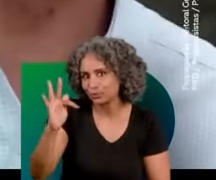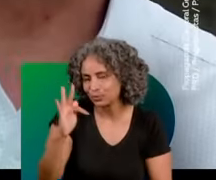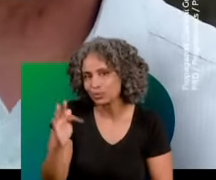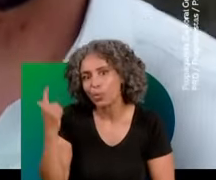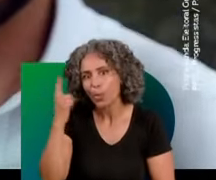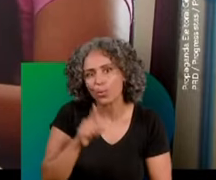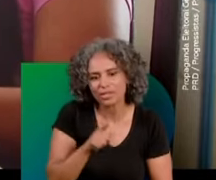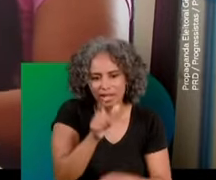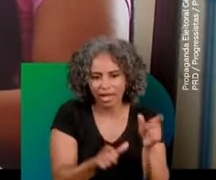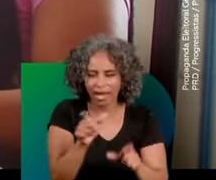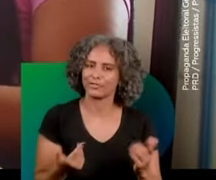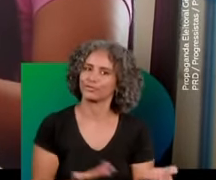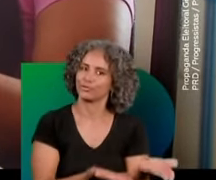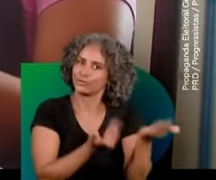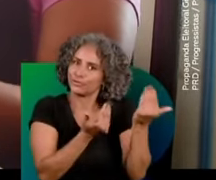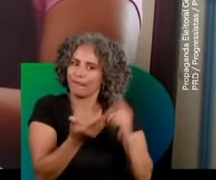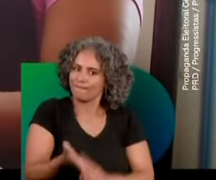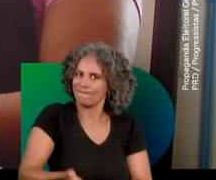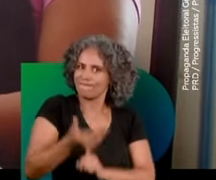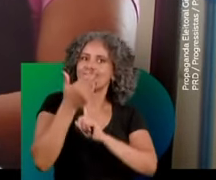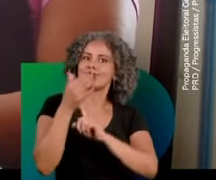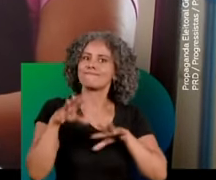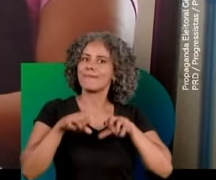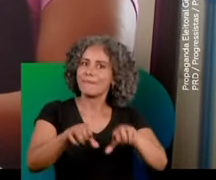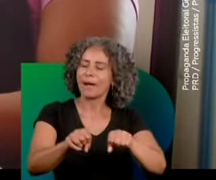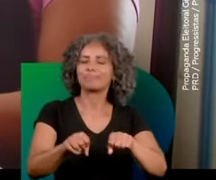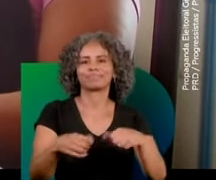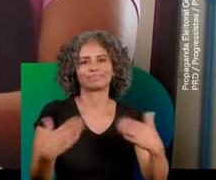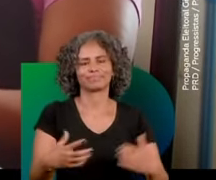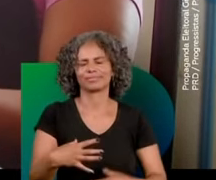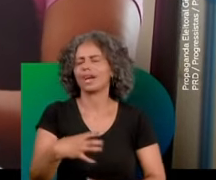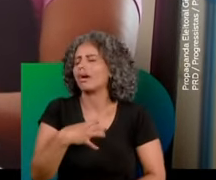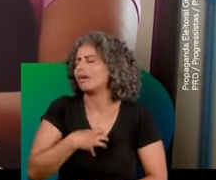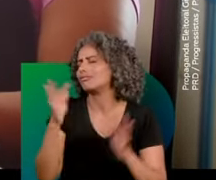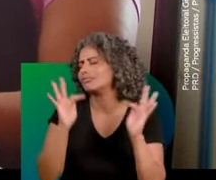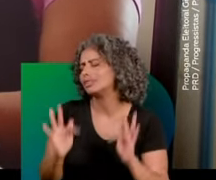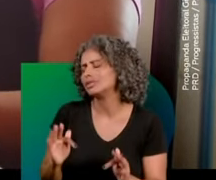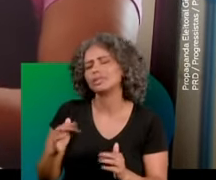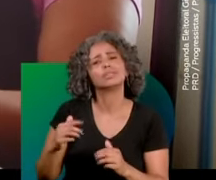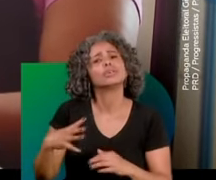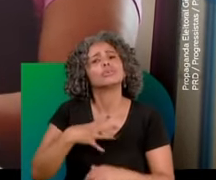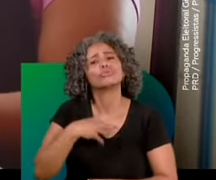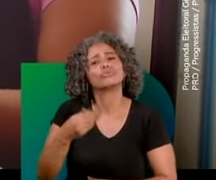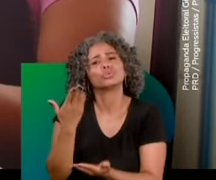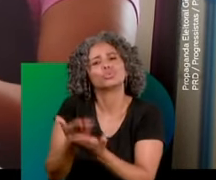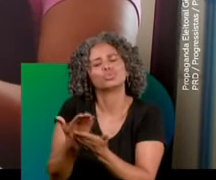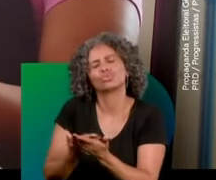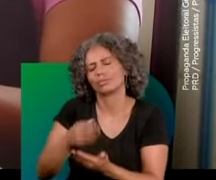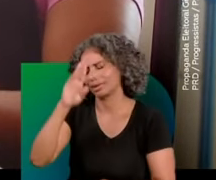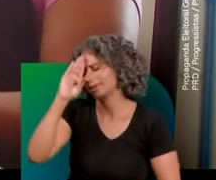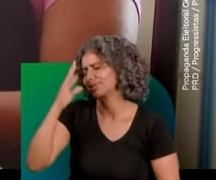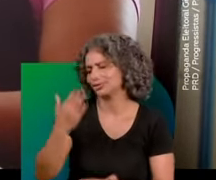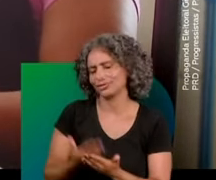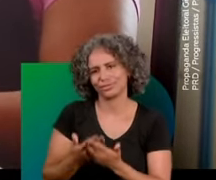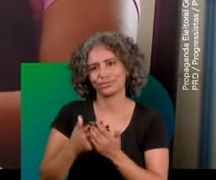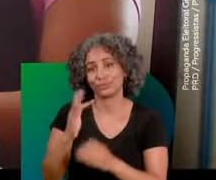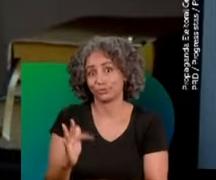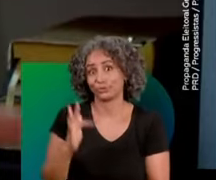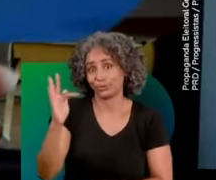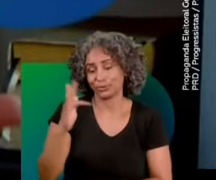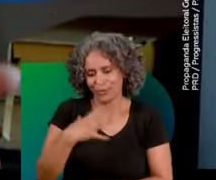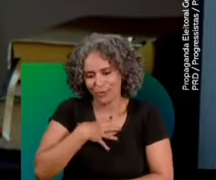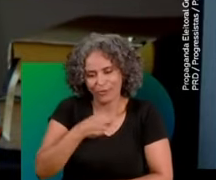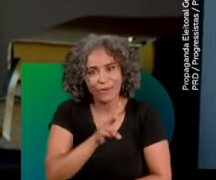avanço tecnológico. Estou feliz porque meu filho está estudando, né? Eu acredito que logo mais meu filho vai estar no mercado de